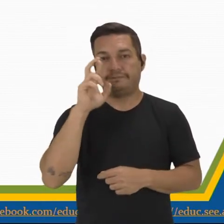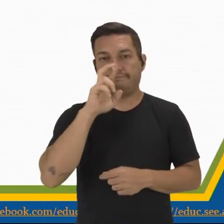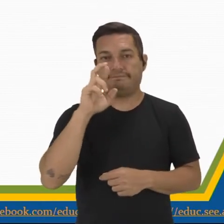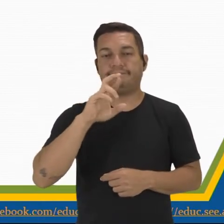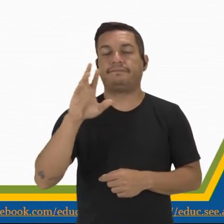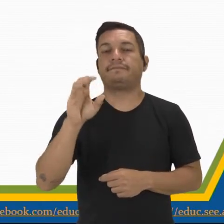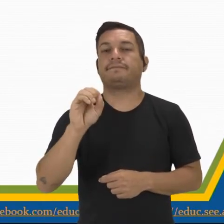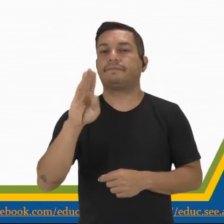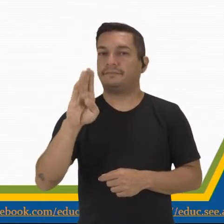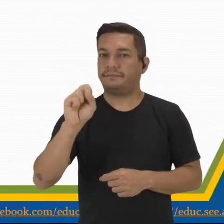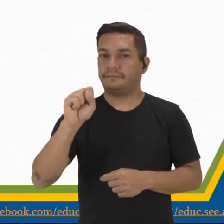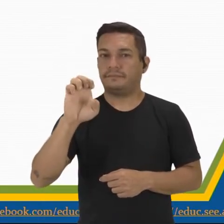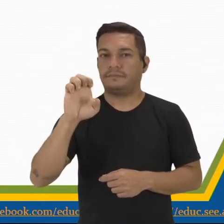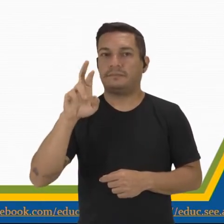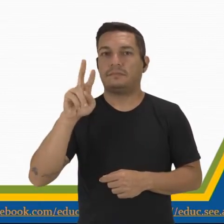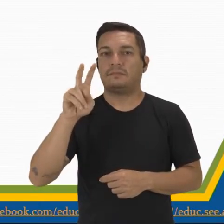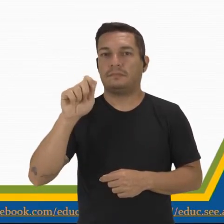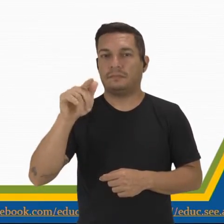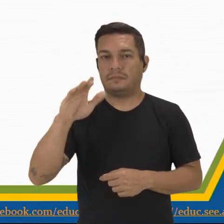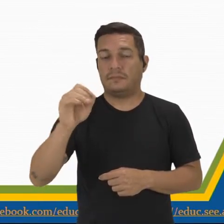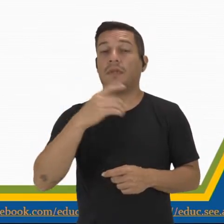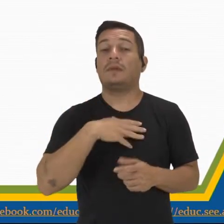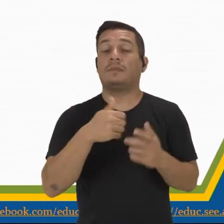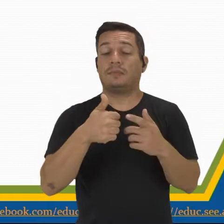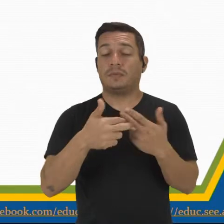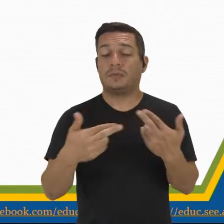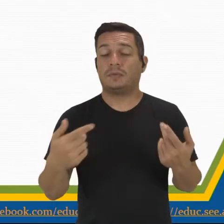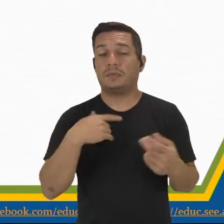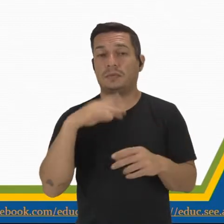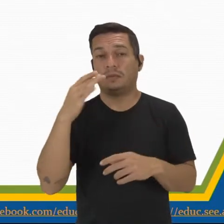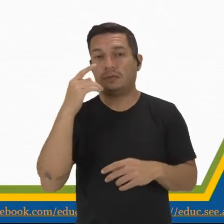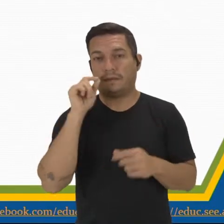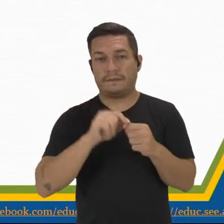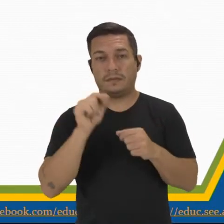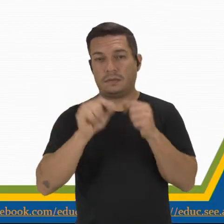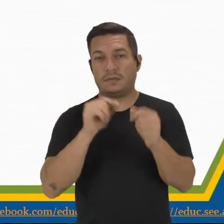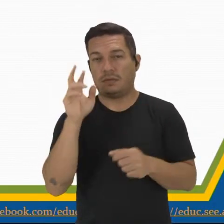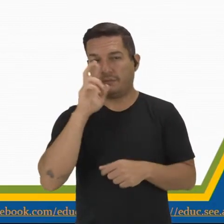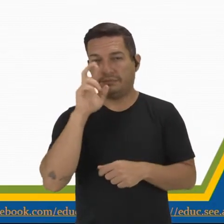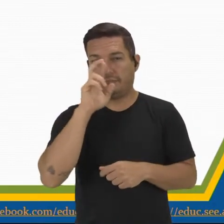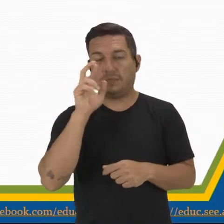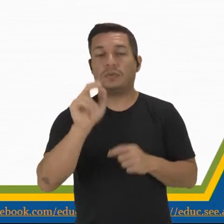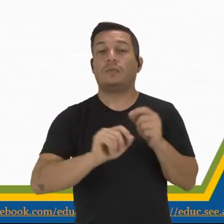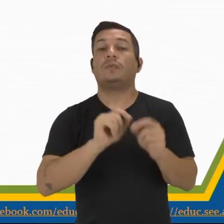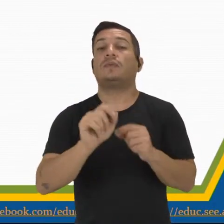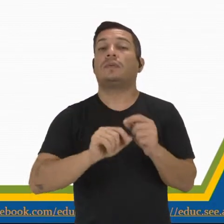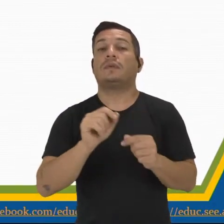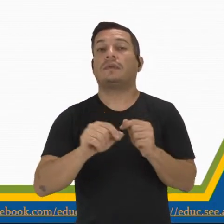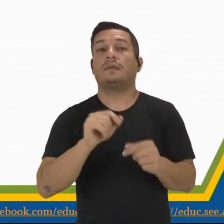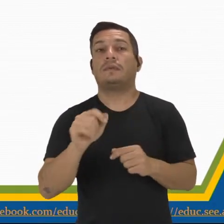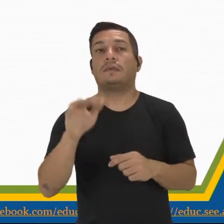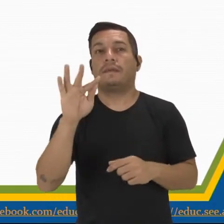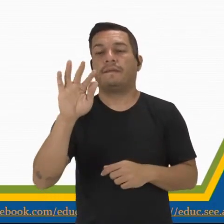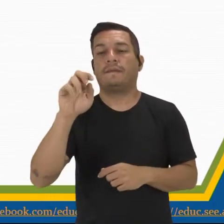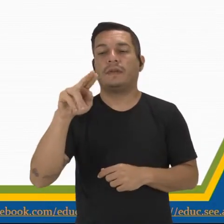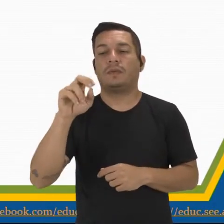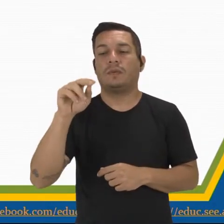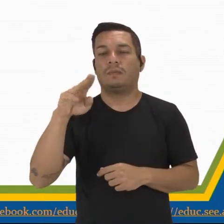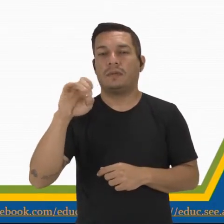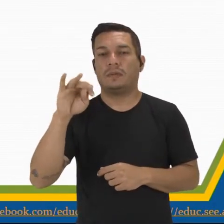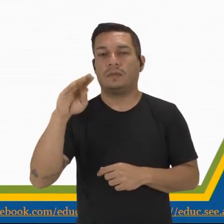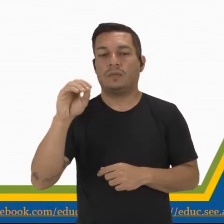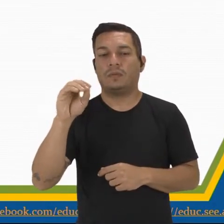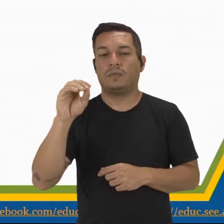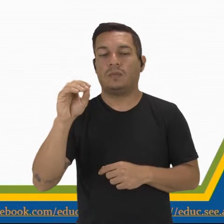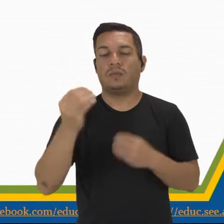é a observação. Então, as primeiras coisas que os cientistas fazem é observar. Observar o quê? Observar o